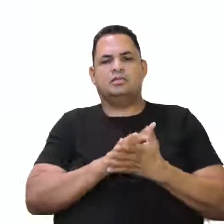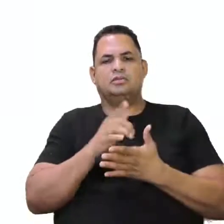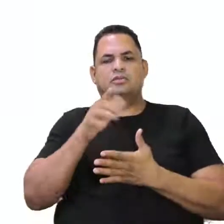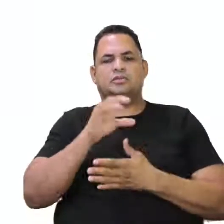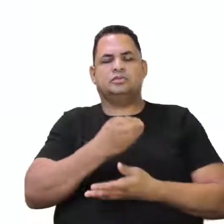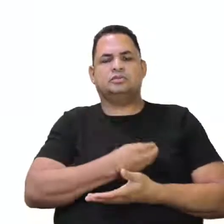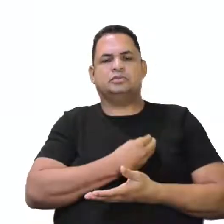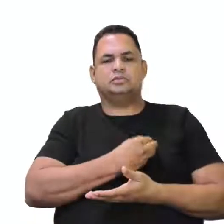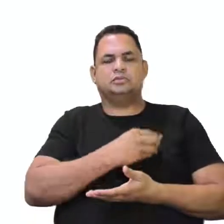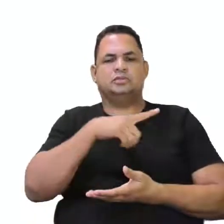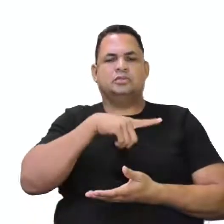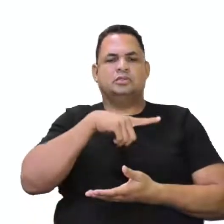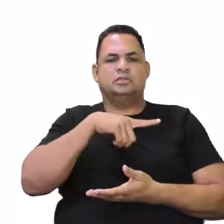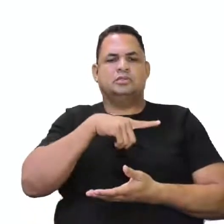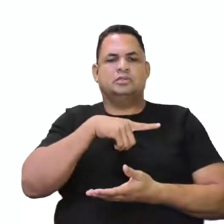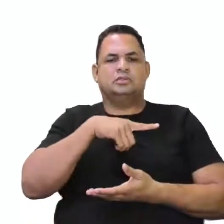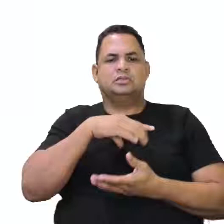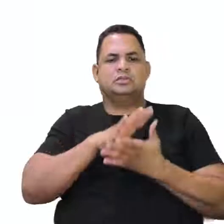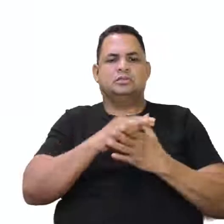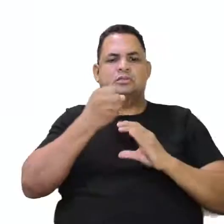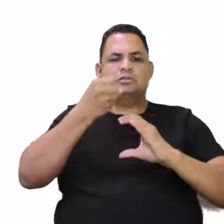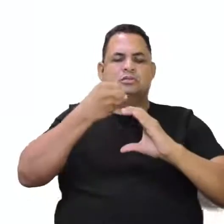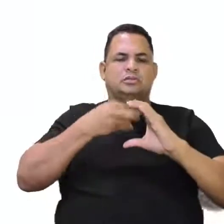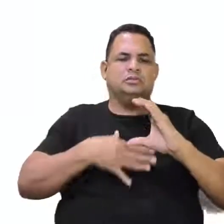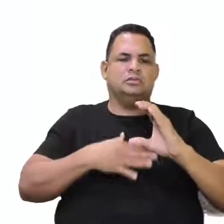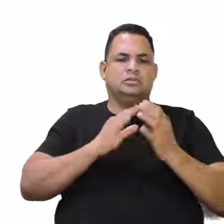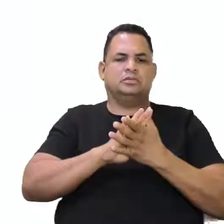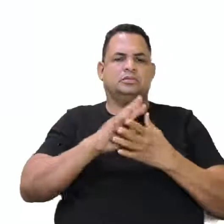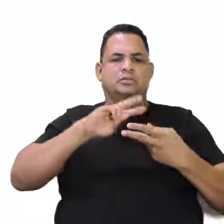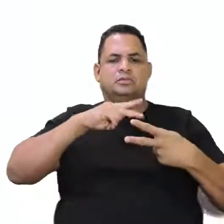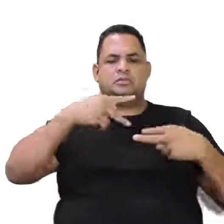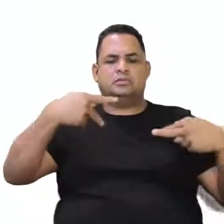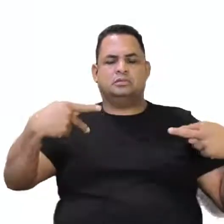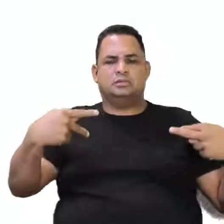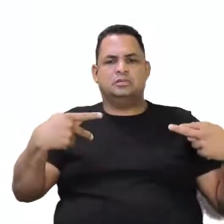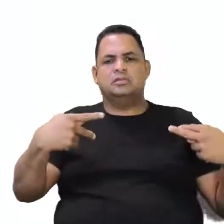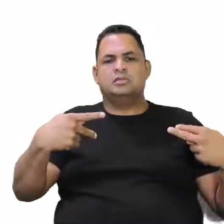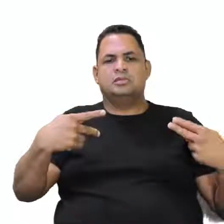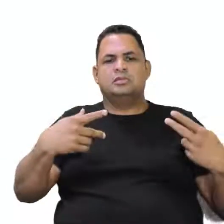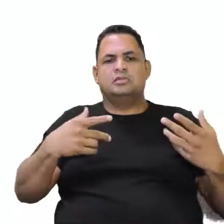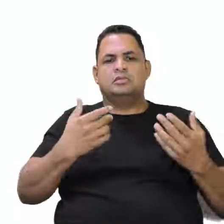Outros organismos têm características genéticas